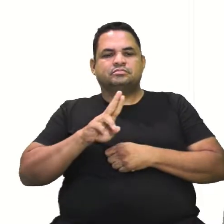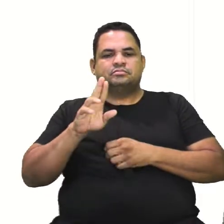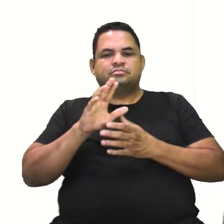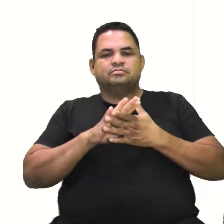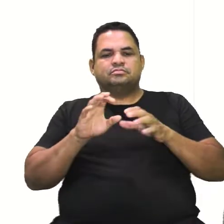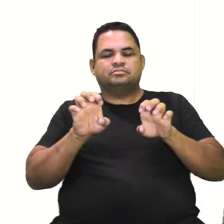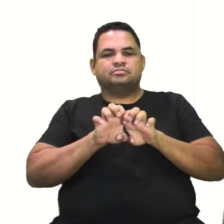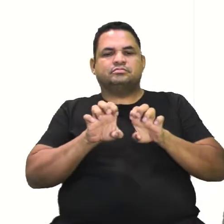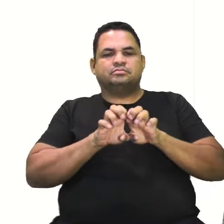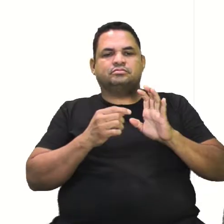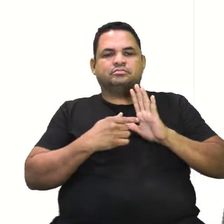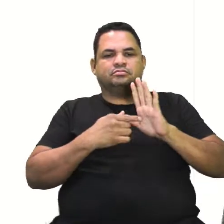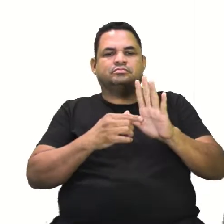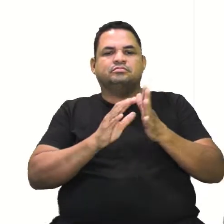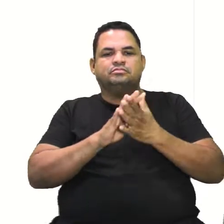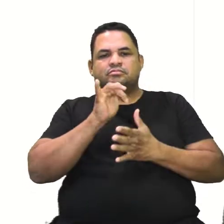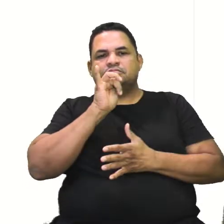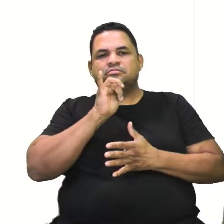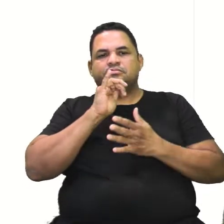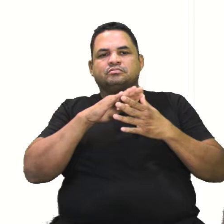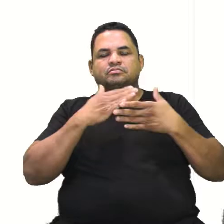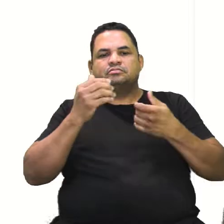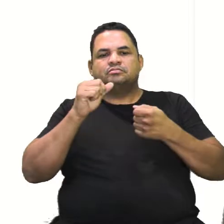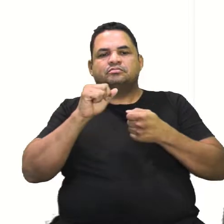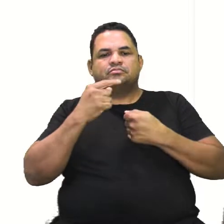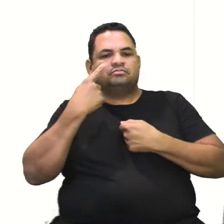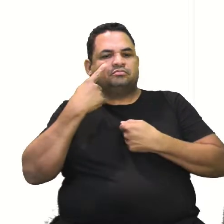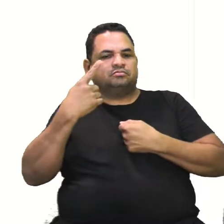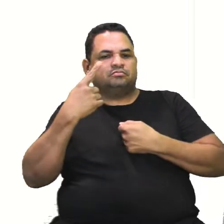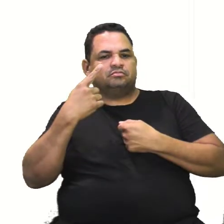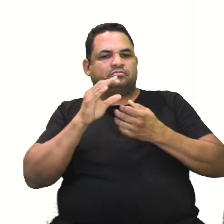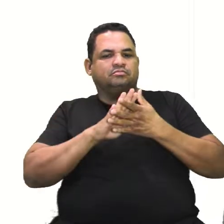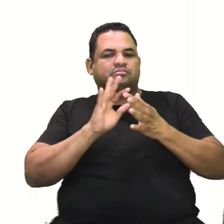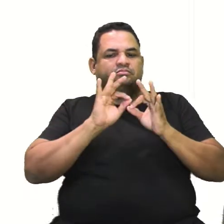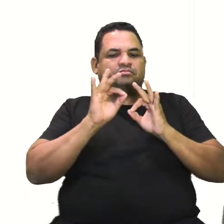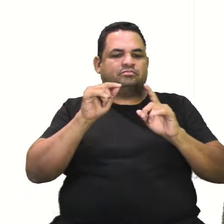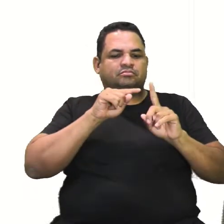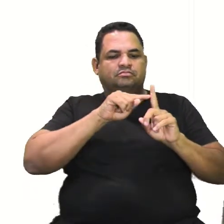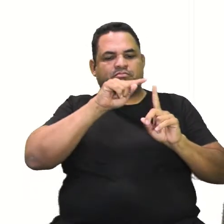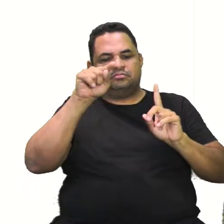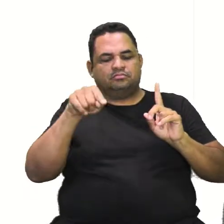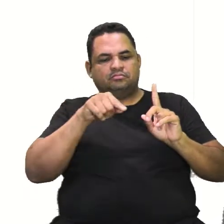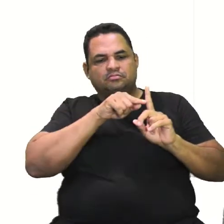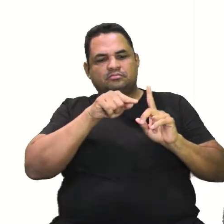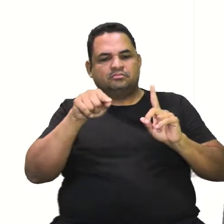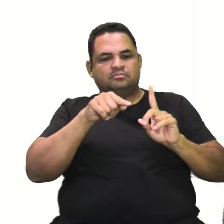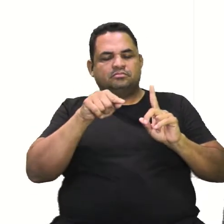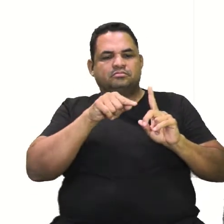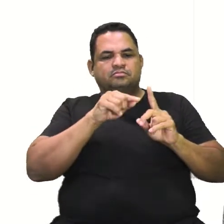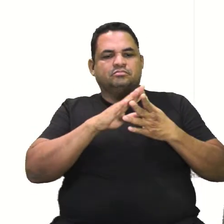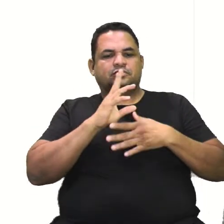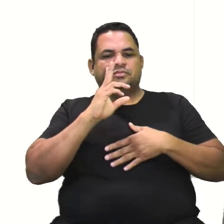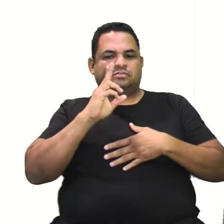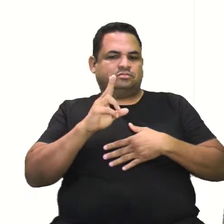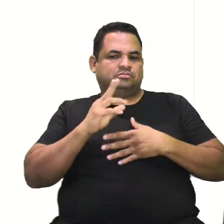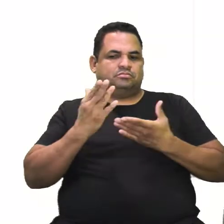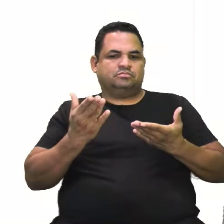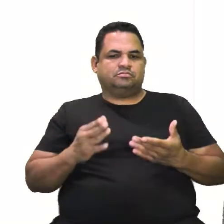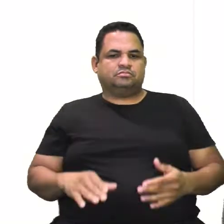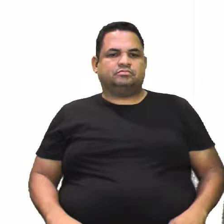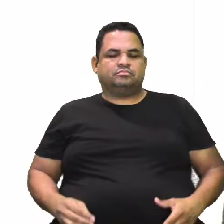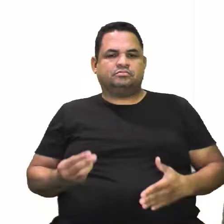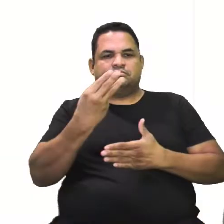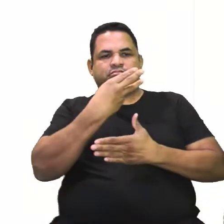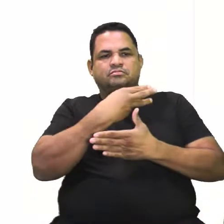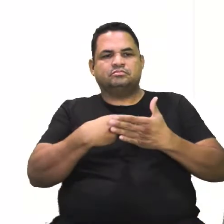aquela equaçãozinha que foi dada nos exemplos da aula, e aí você vai ver se essa distância é menor que o raio, se é maior ou se é igual. Um